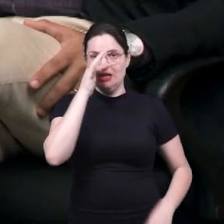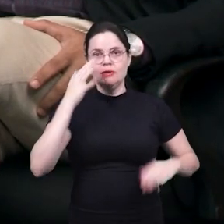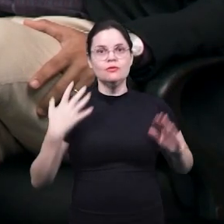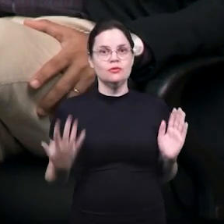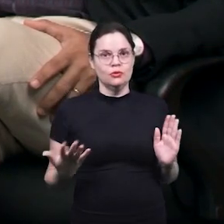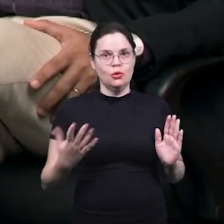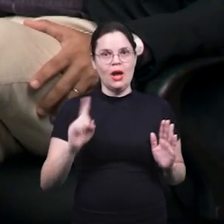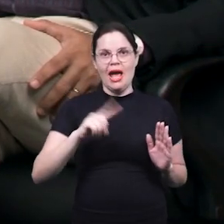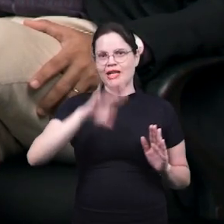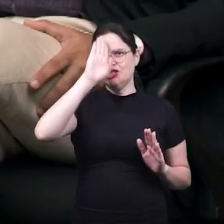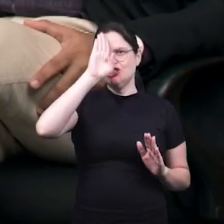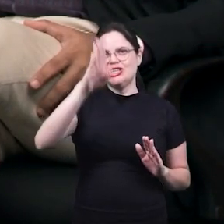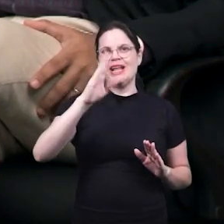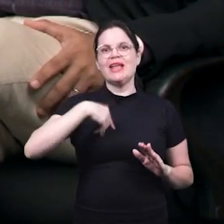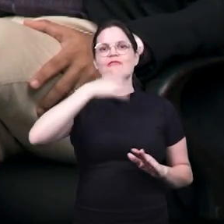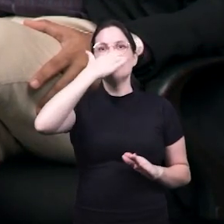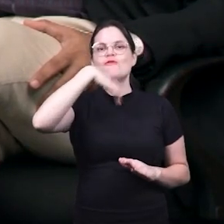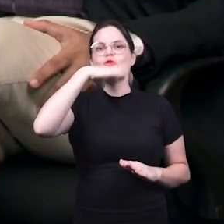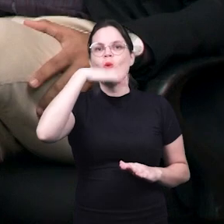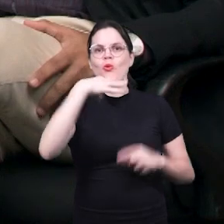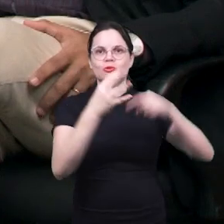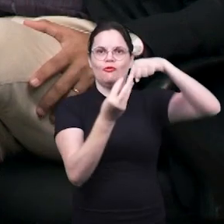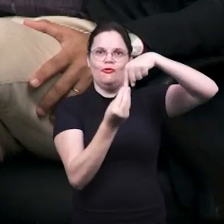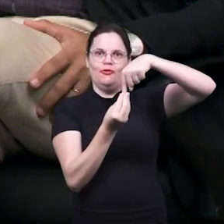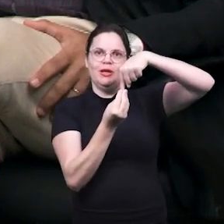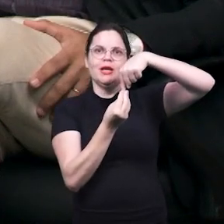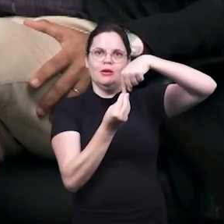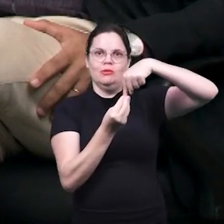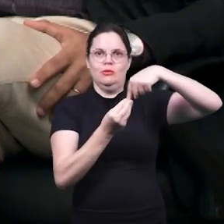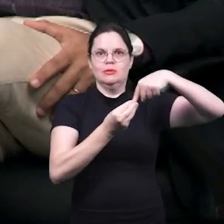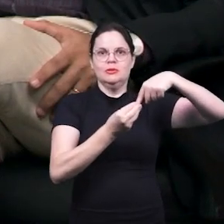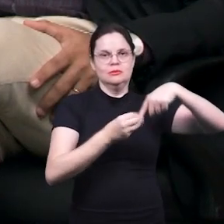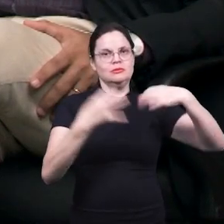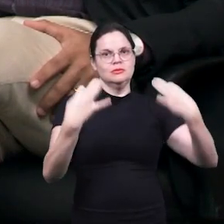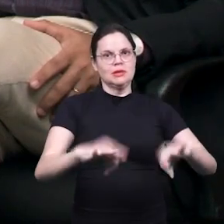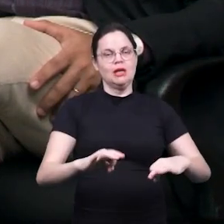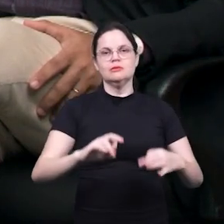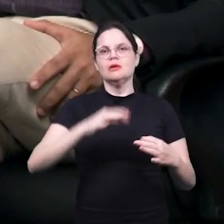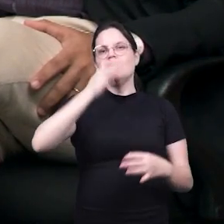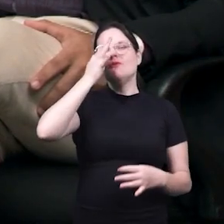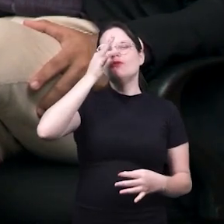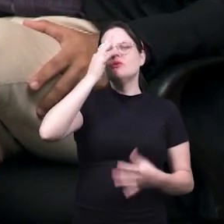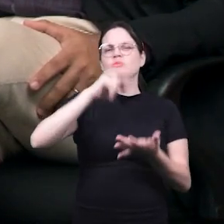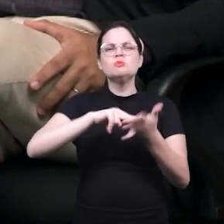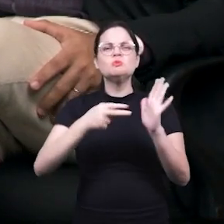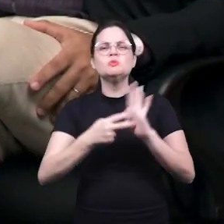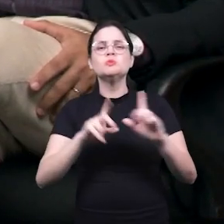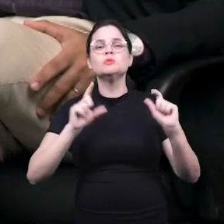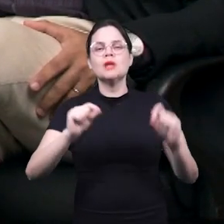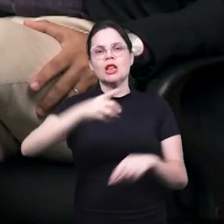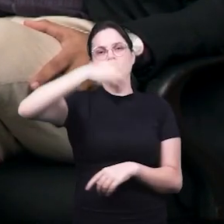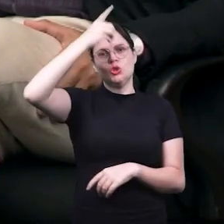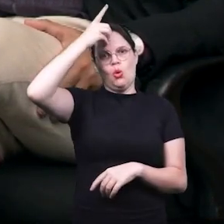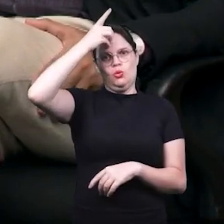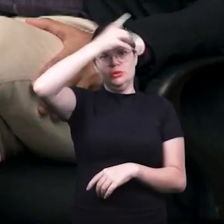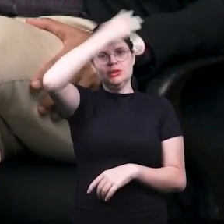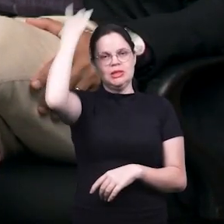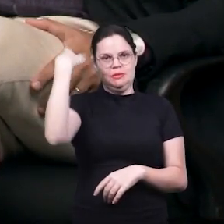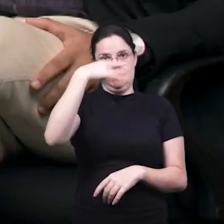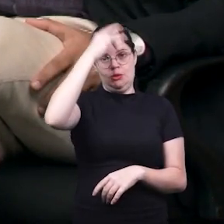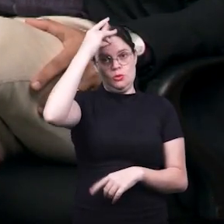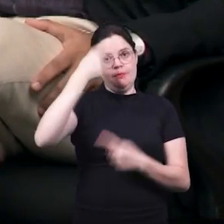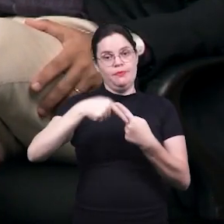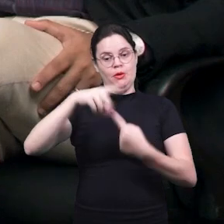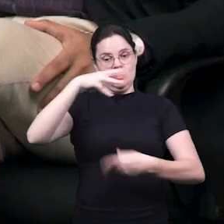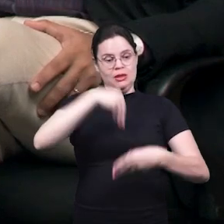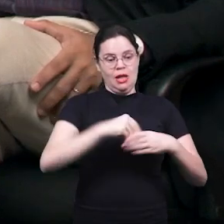espirituais, eles tinham profetas que eram enviados para falar da parte do Senhor, não é? E na vinda de